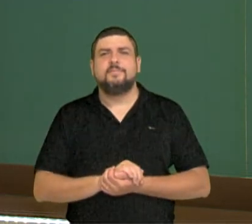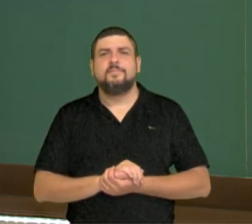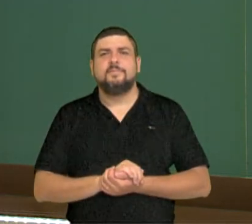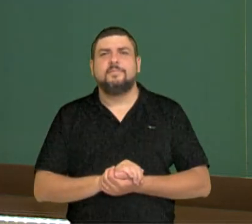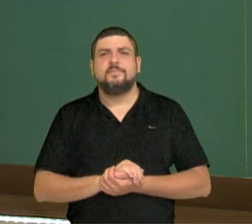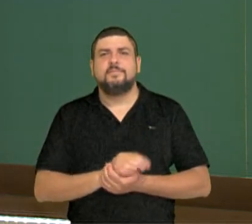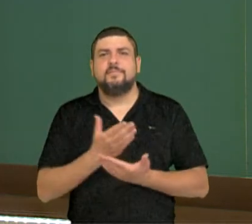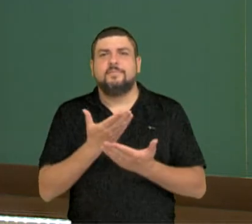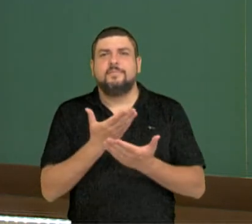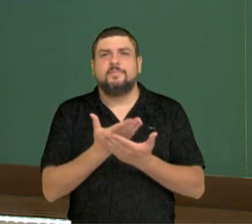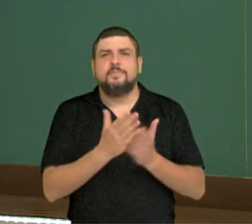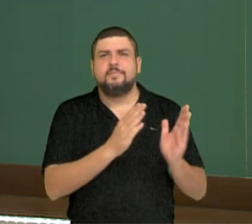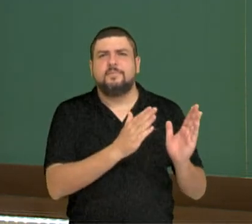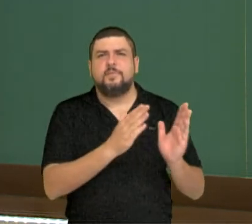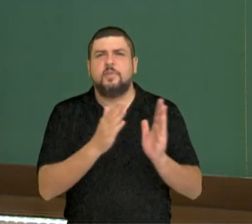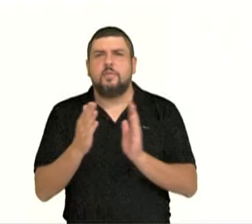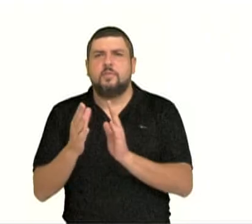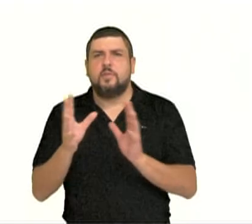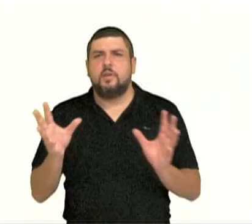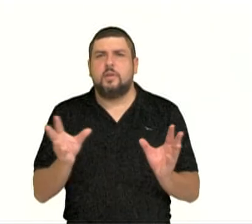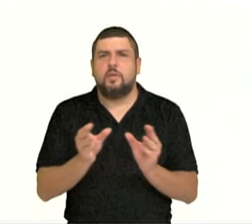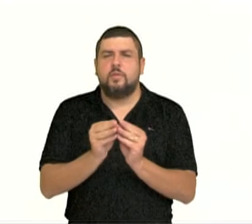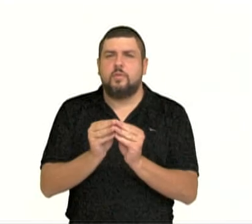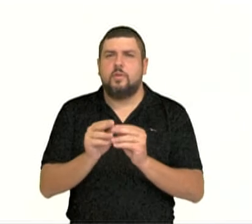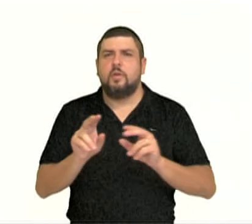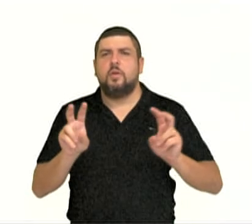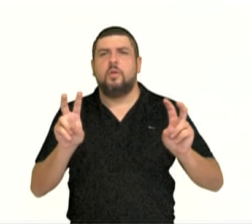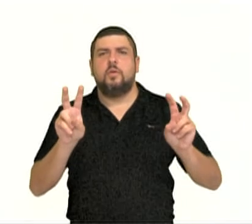Bem, nesse vídeo falamos sobre